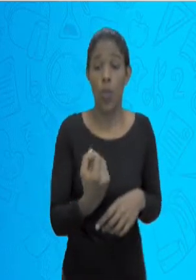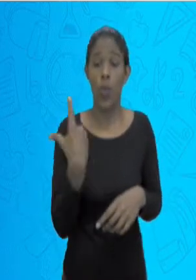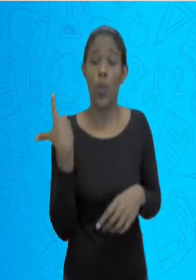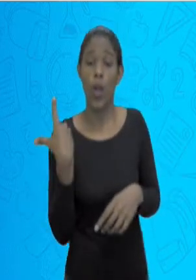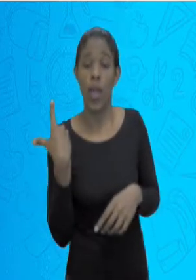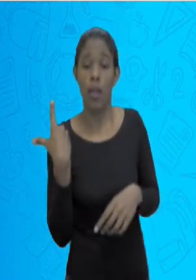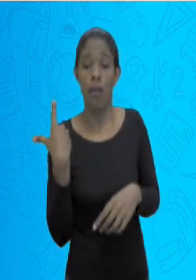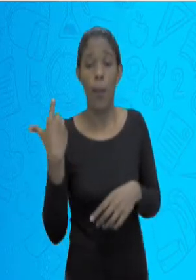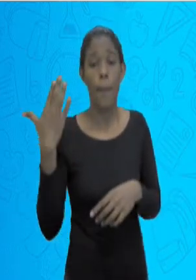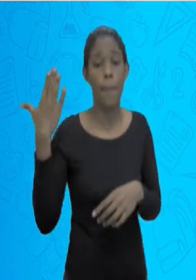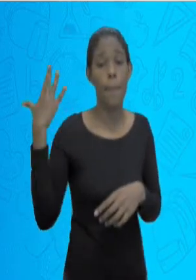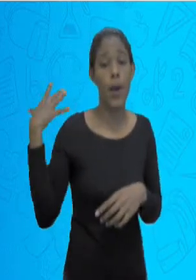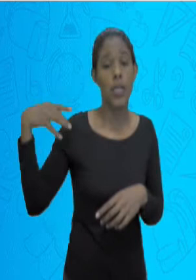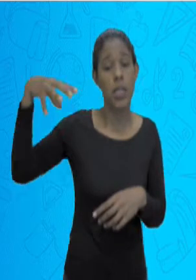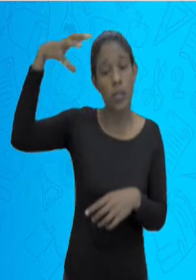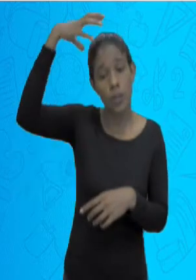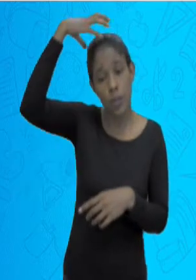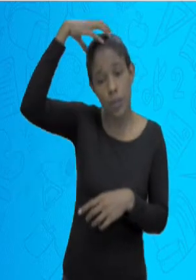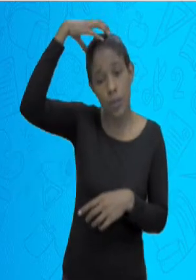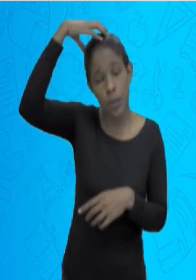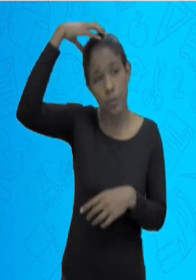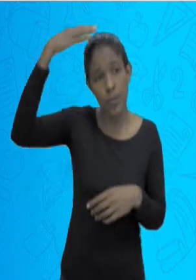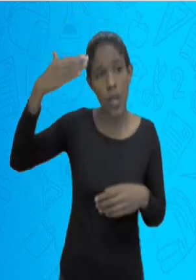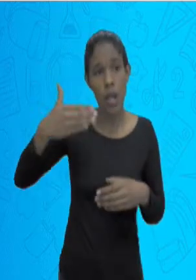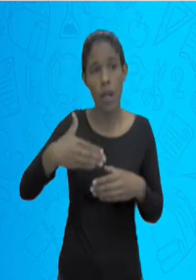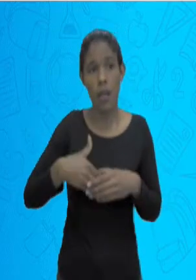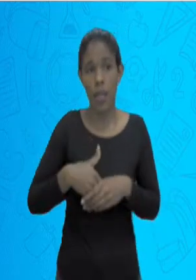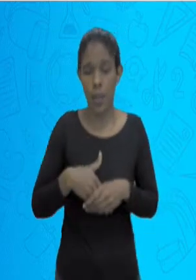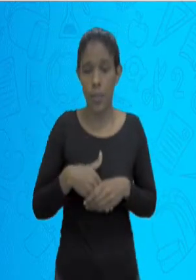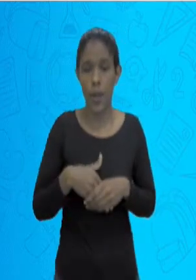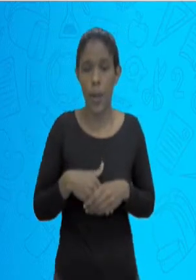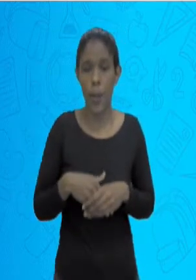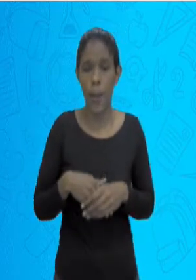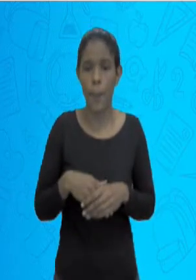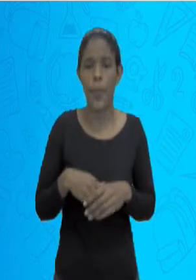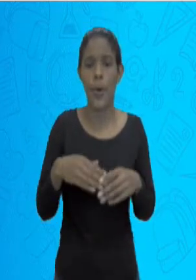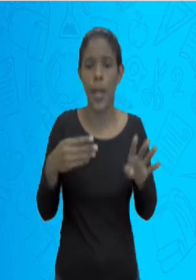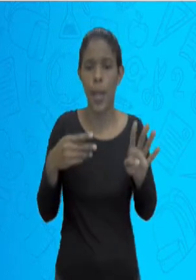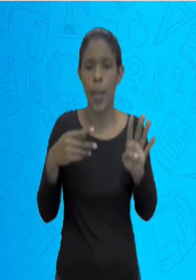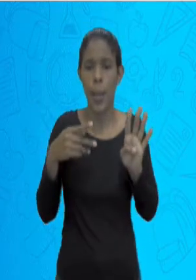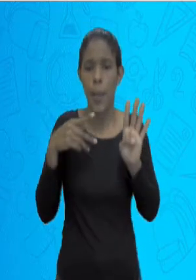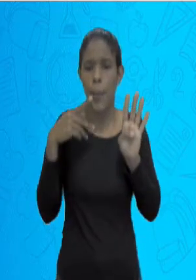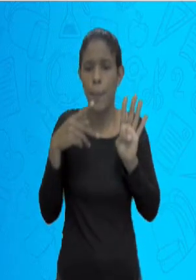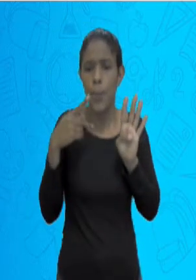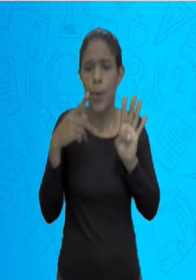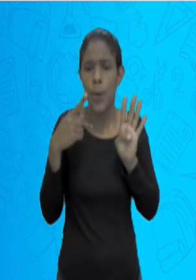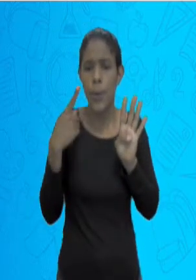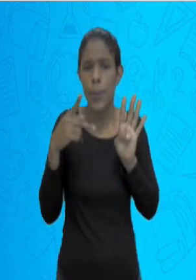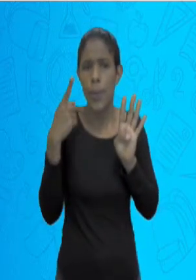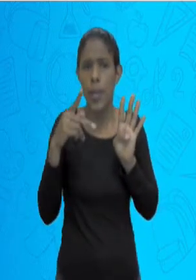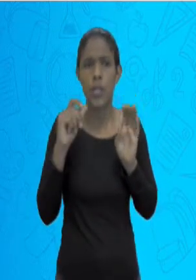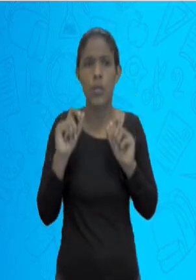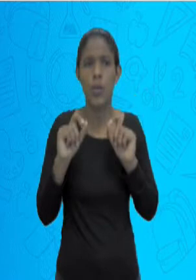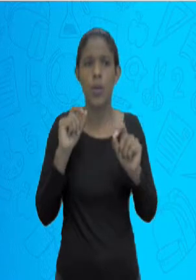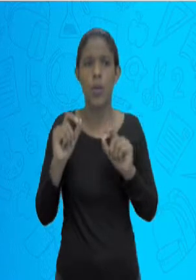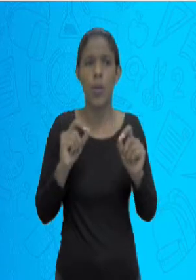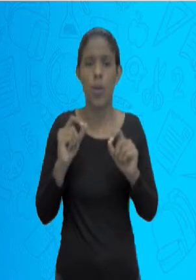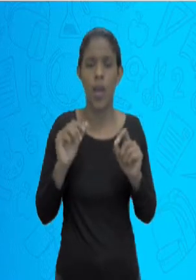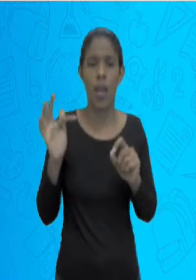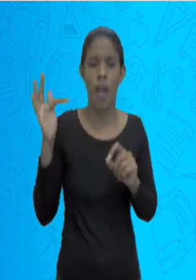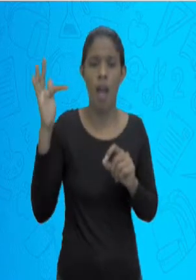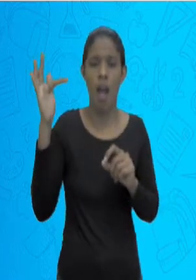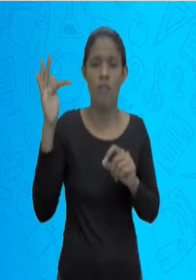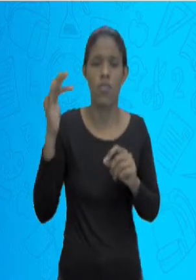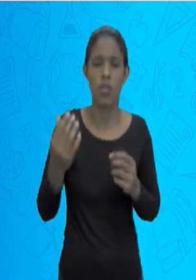francesa. E Napoleão prometia fazer da França a maior potência do mundo, levando